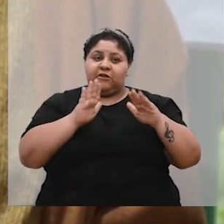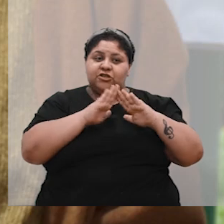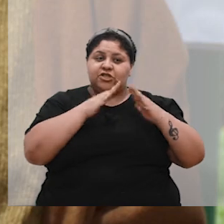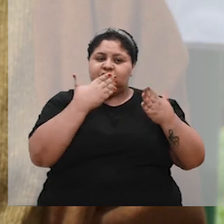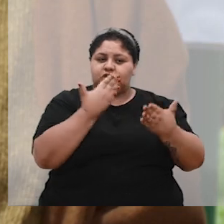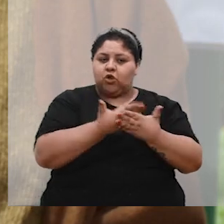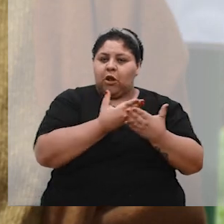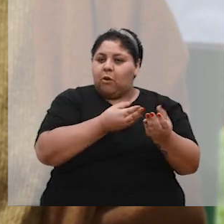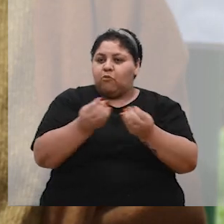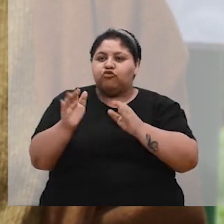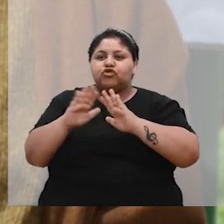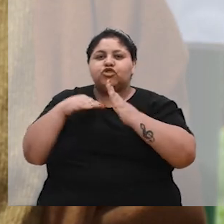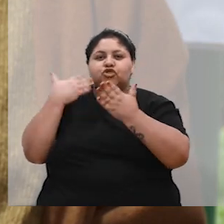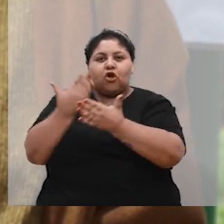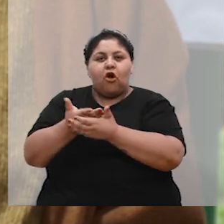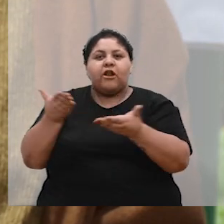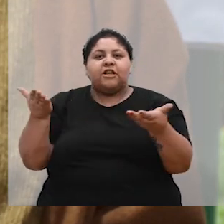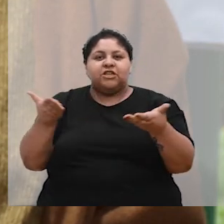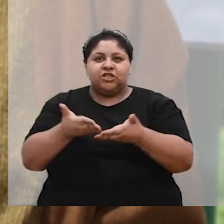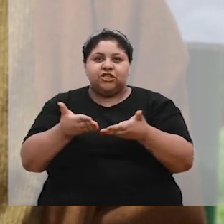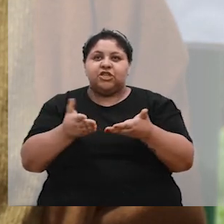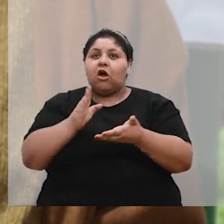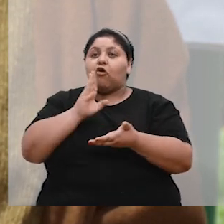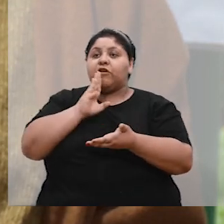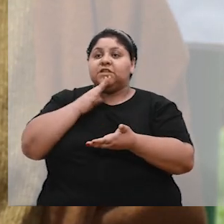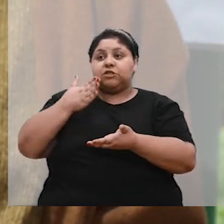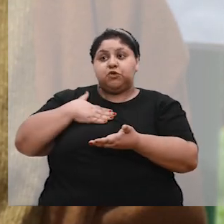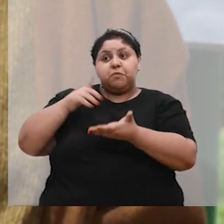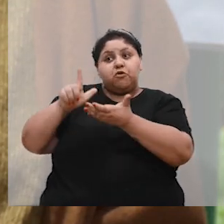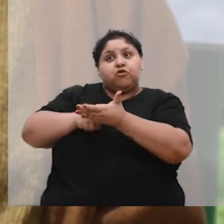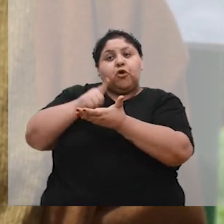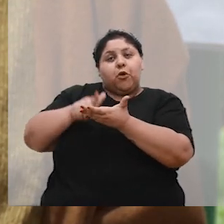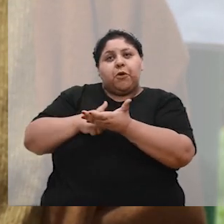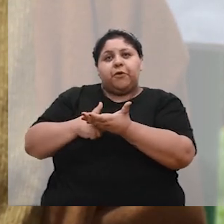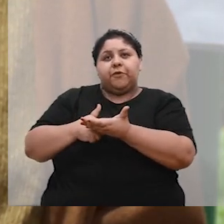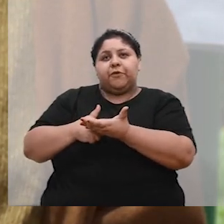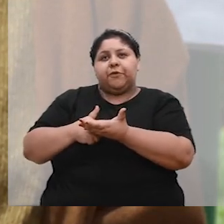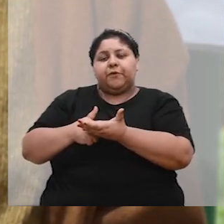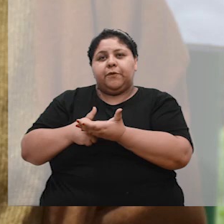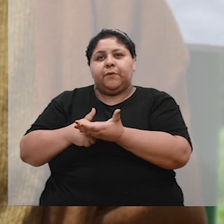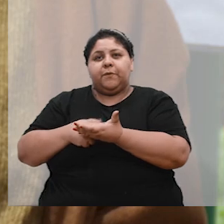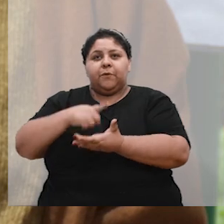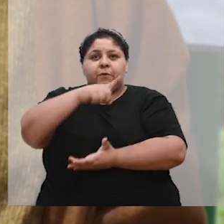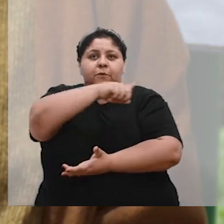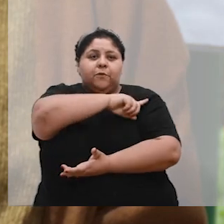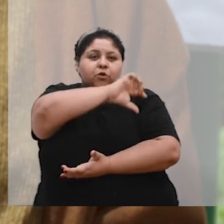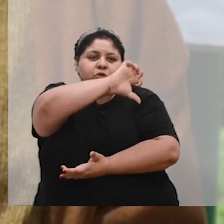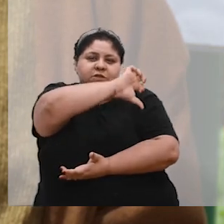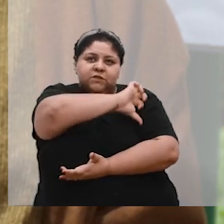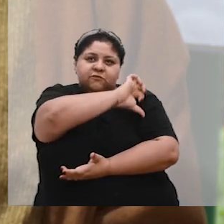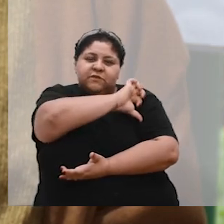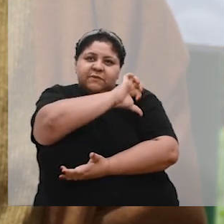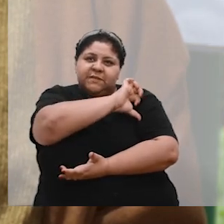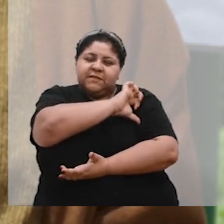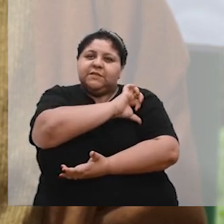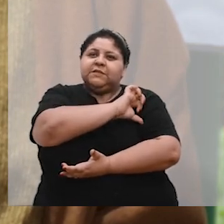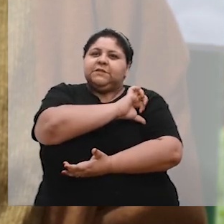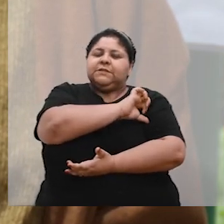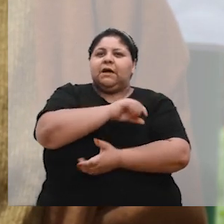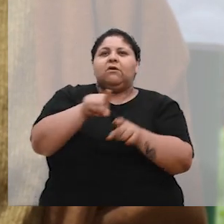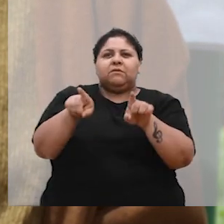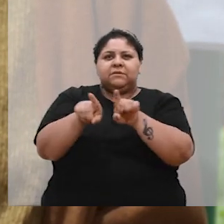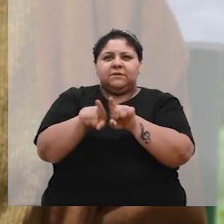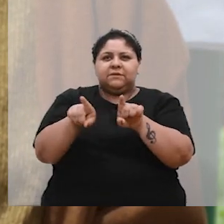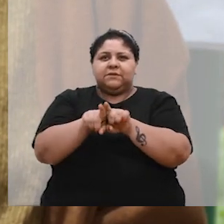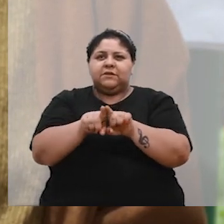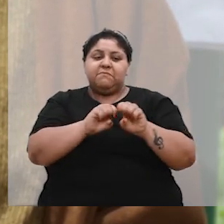escolas. Muitas escolas já haviam adotado os meus livros no ensino fundamental, no ensino médio, inclusive em